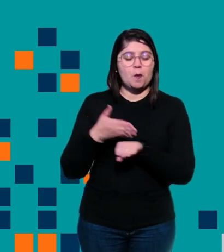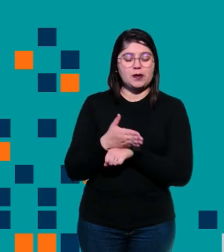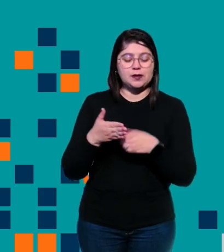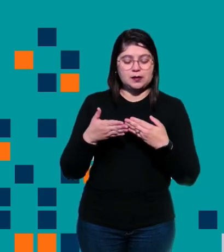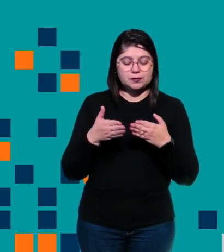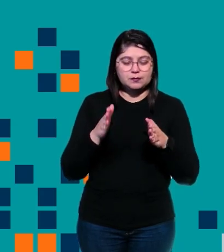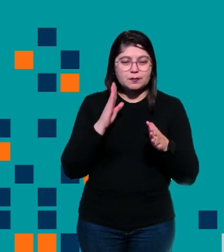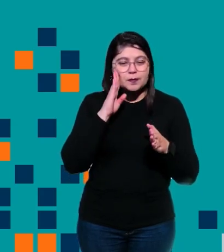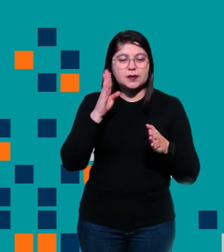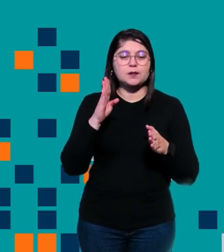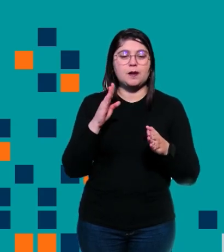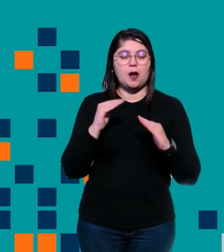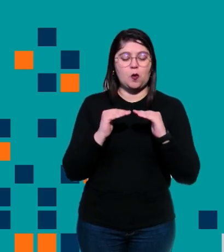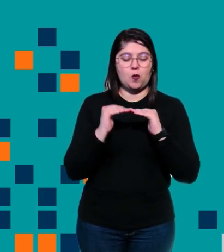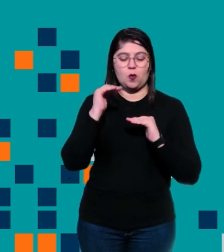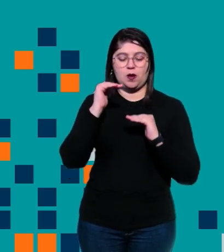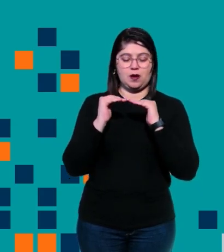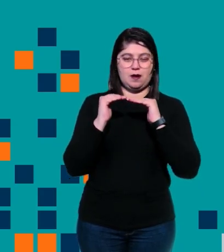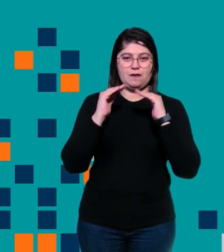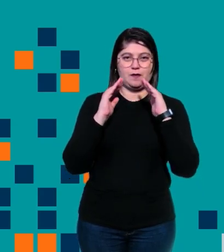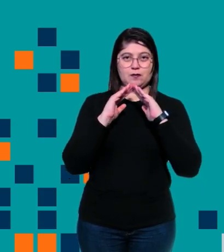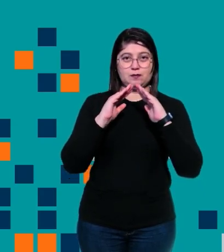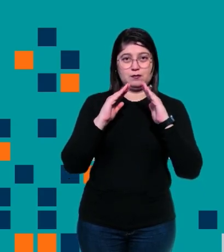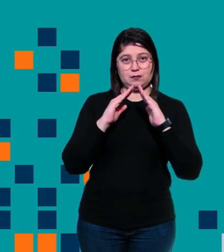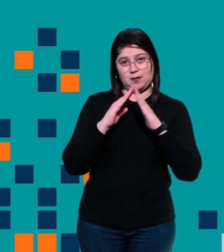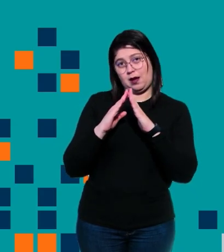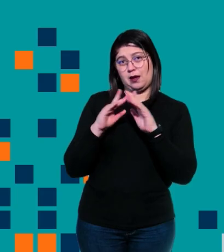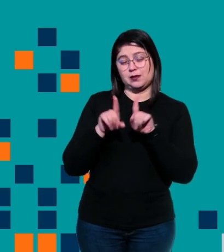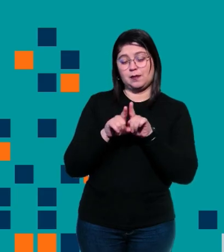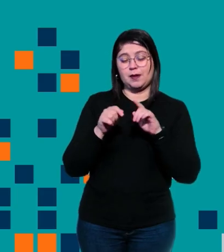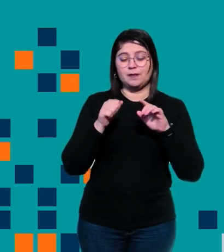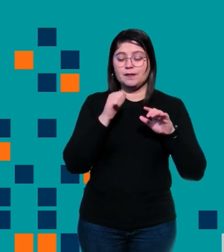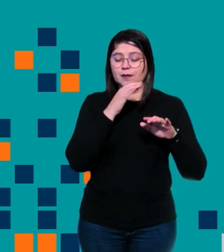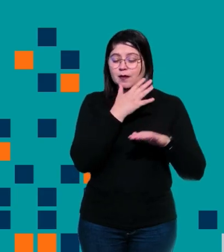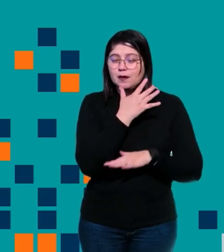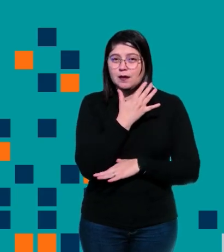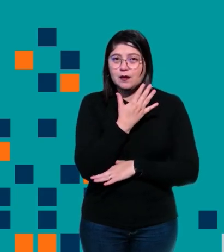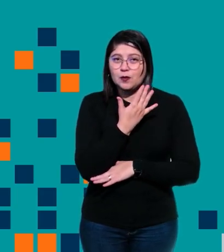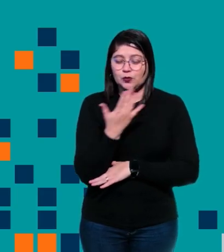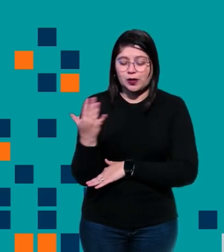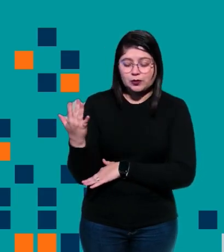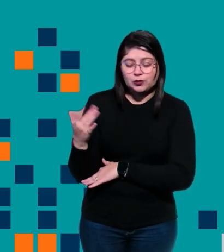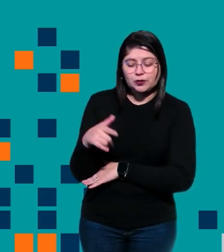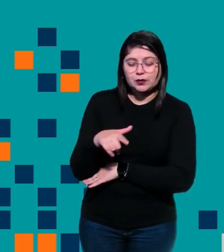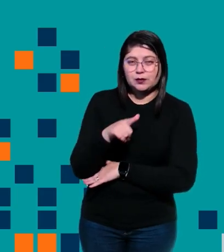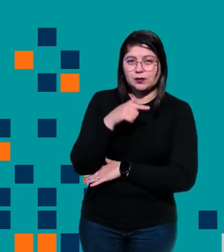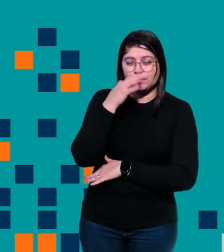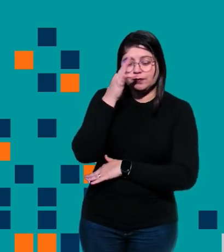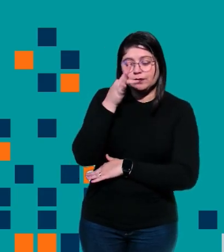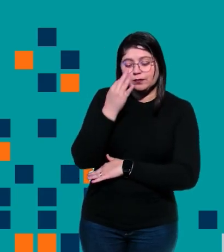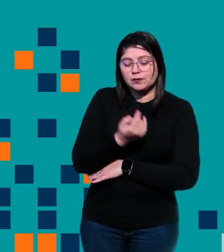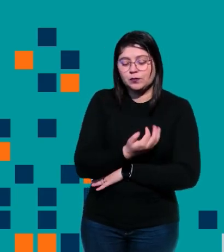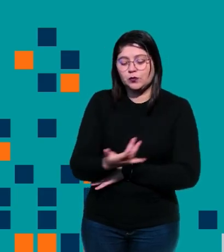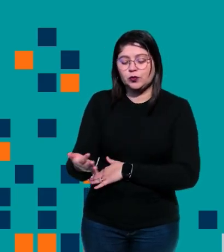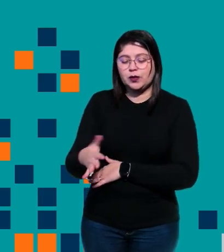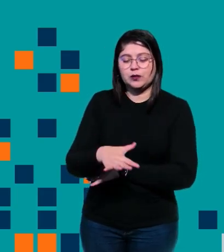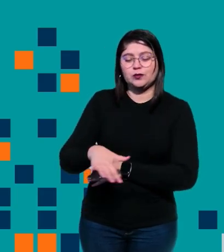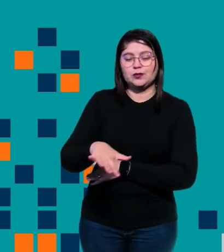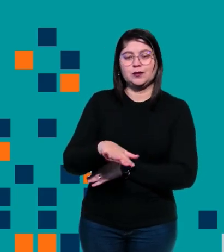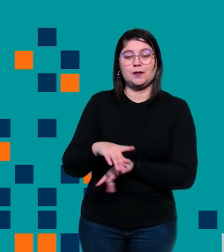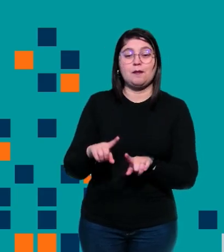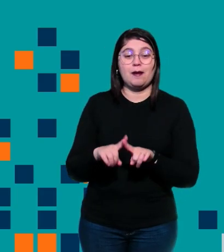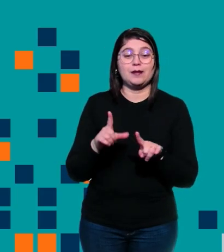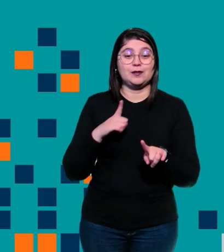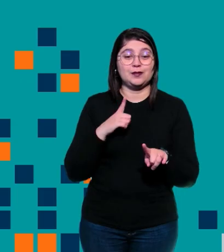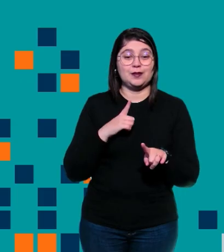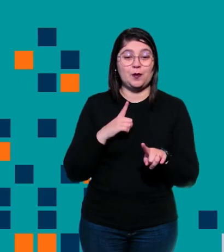da casa e o nível do jardim, que era um jardim lindo, assim, aqui embaixo. Só que existia um muro